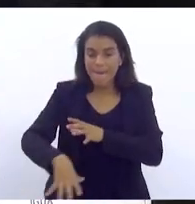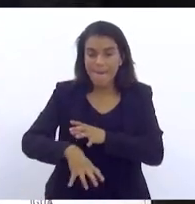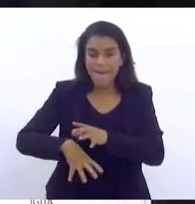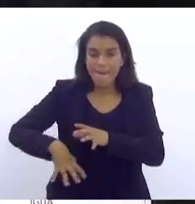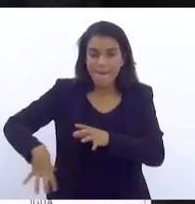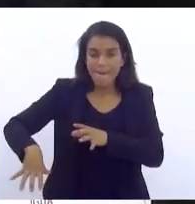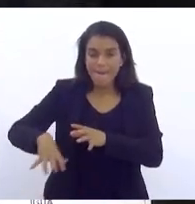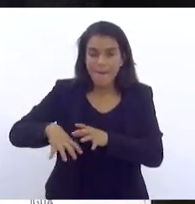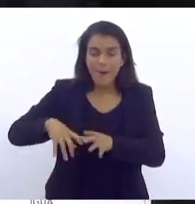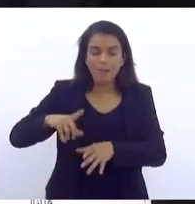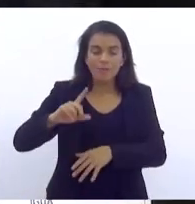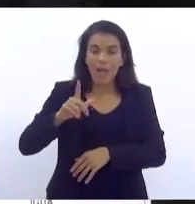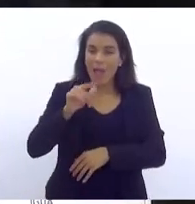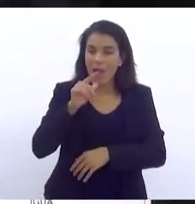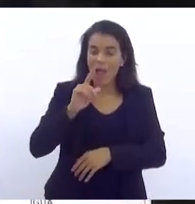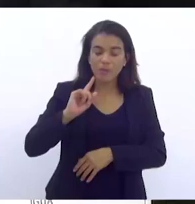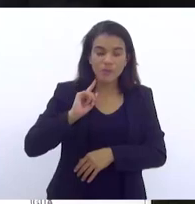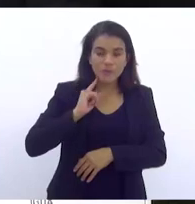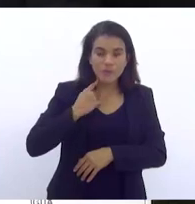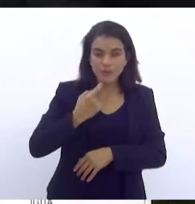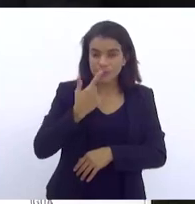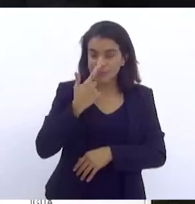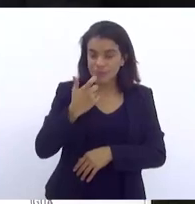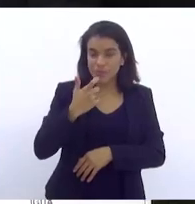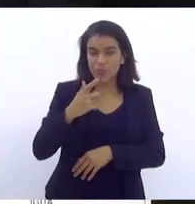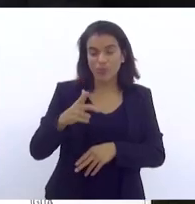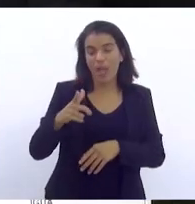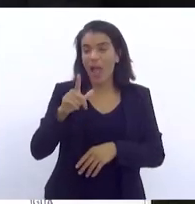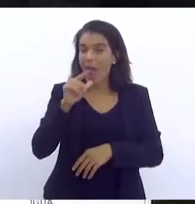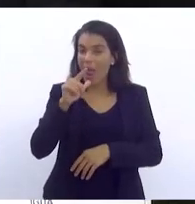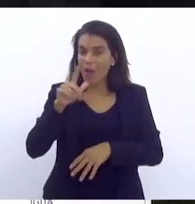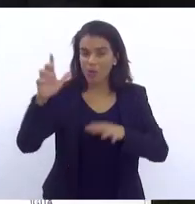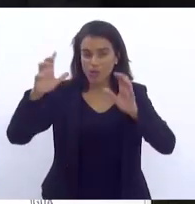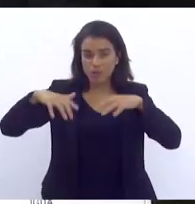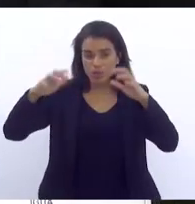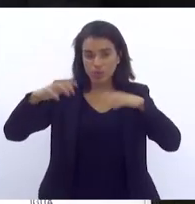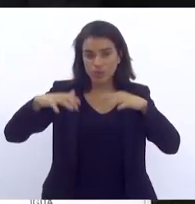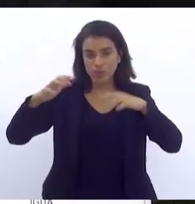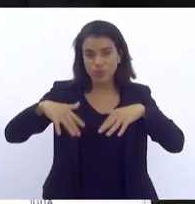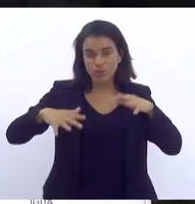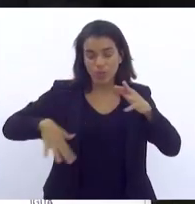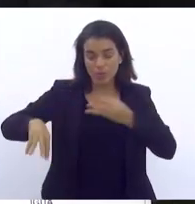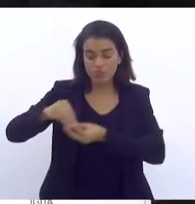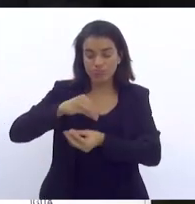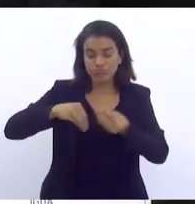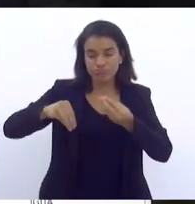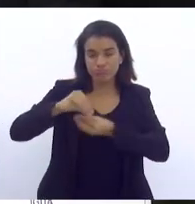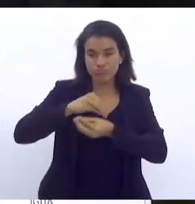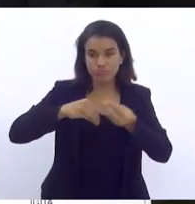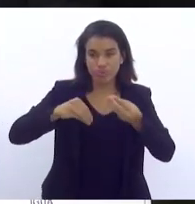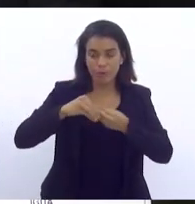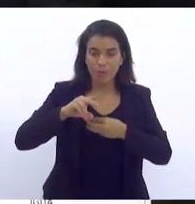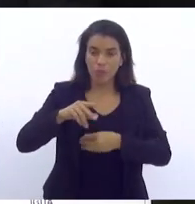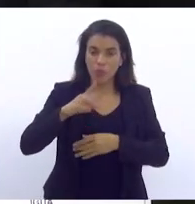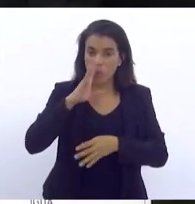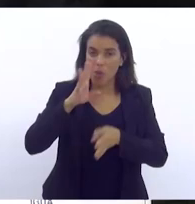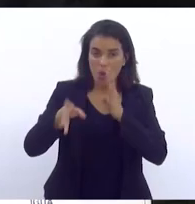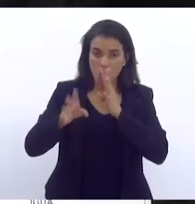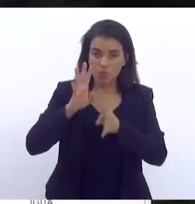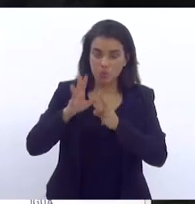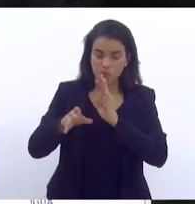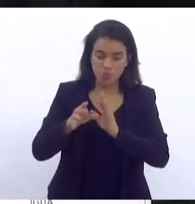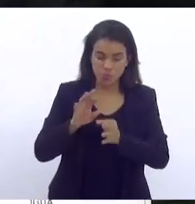esgoto despejado em águas pluviais eh isso foi entendido assim não é um julgamento nem uma consideração